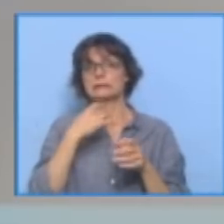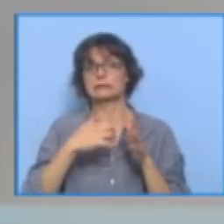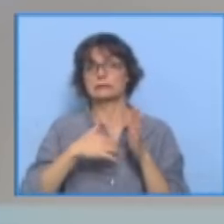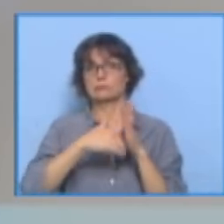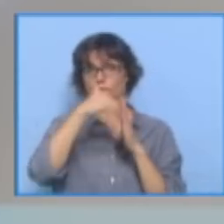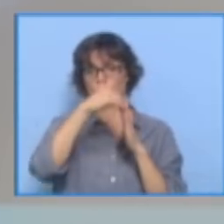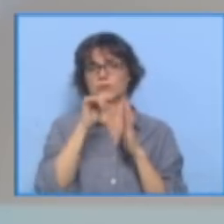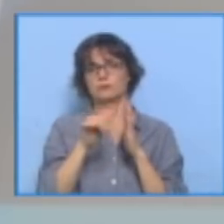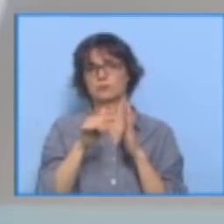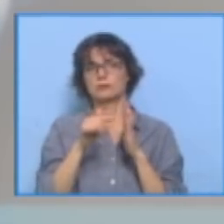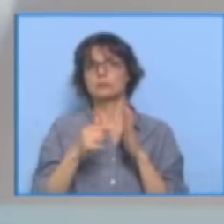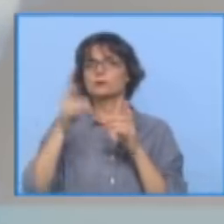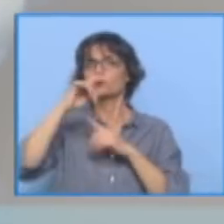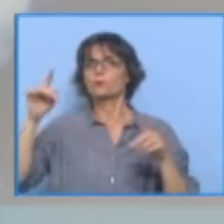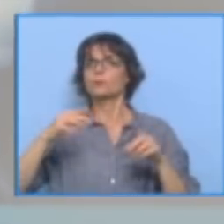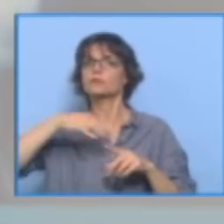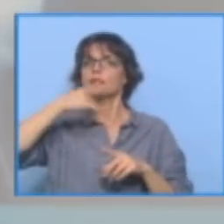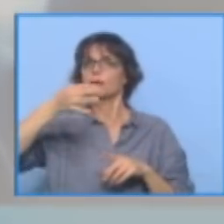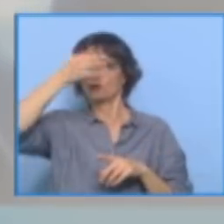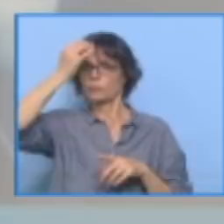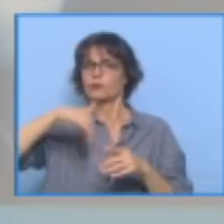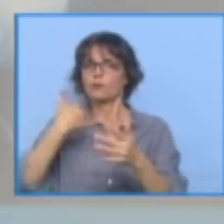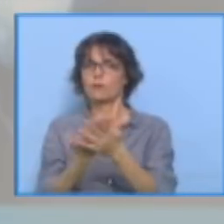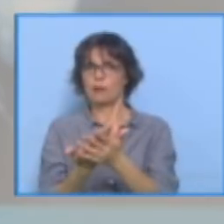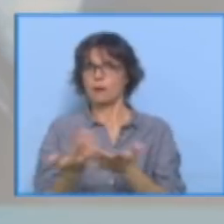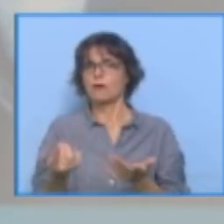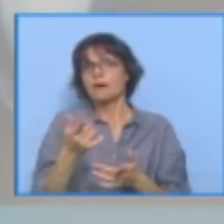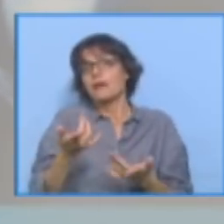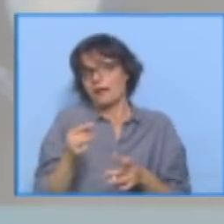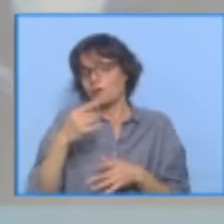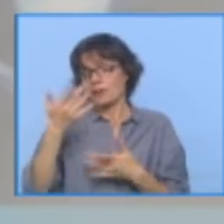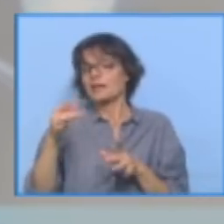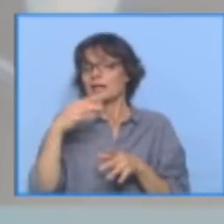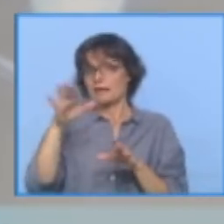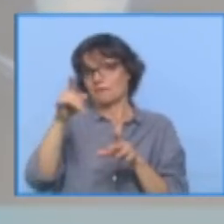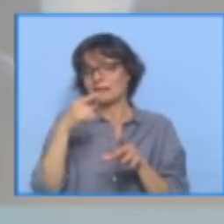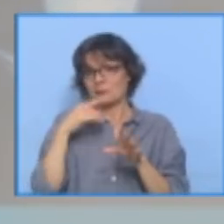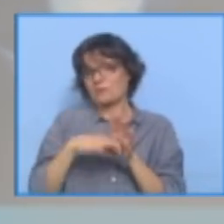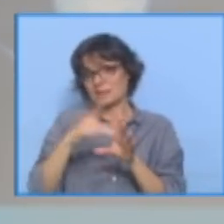música precisamente a dar a opinião delas e que tem que ir ao espetáculo para ver qual é.